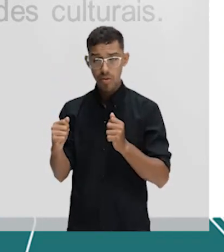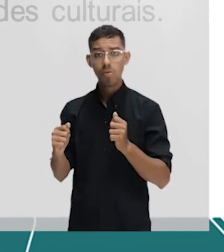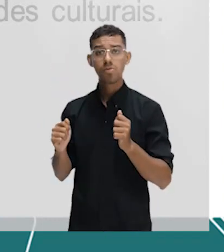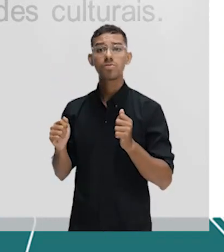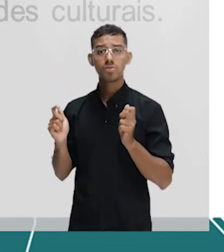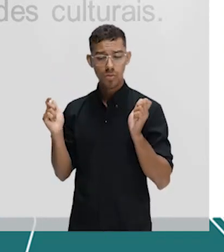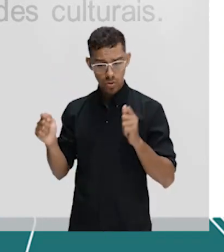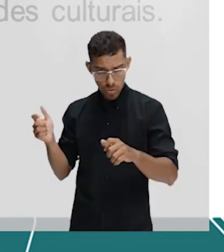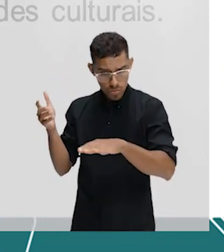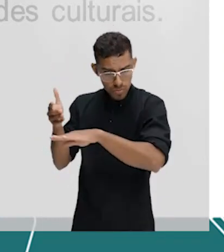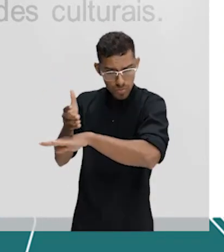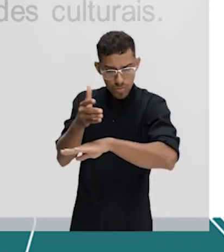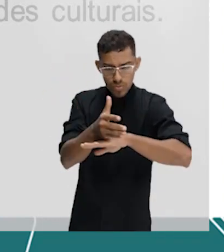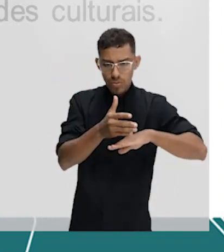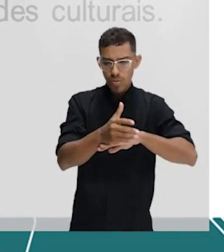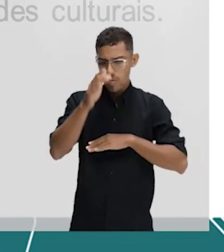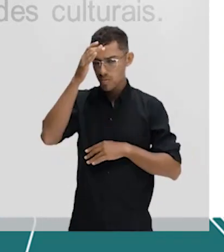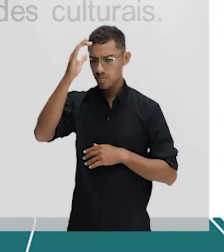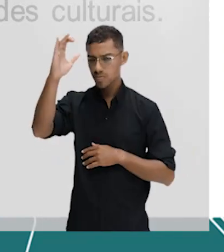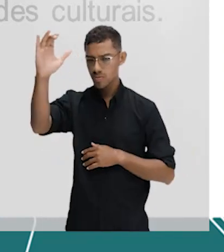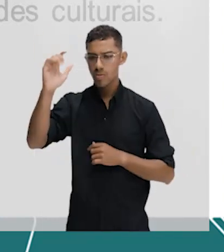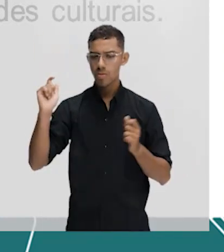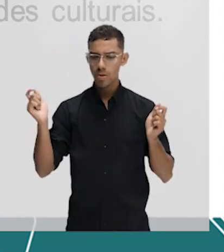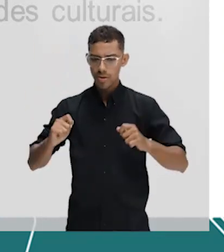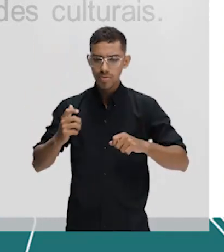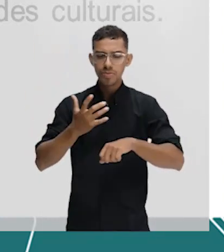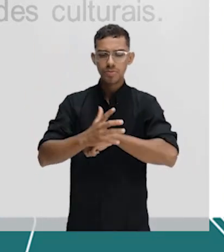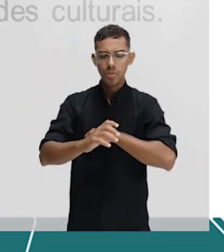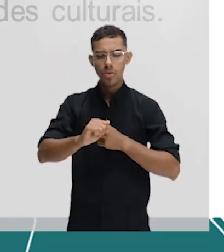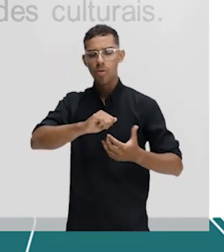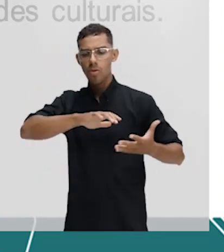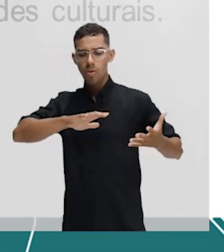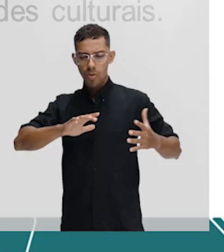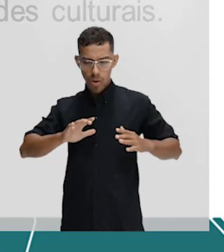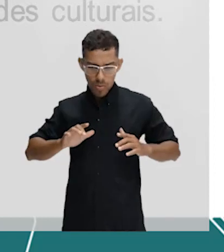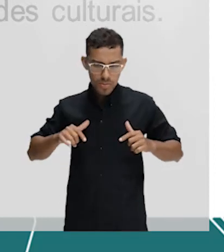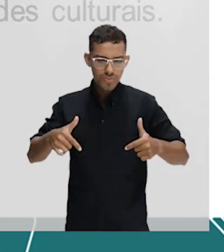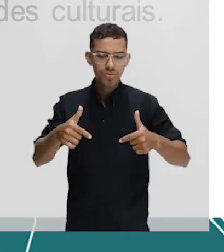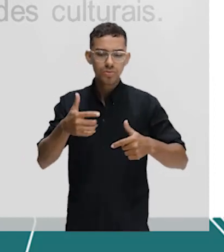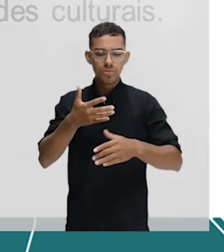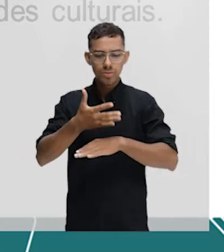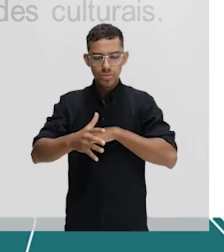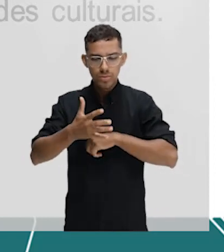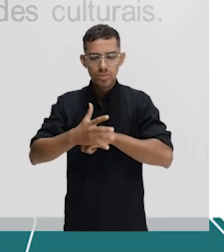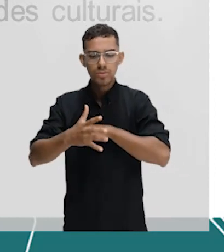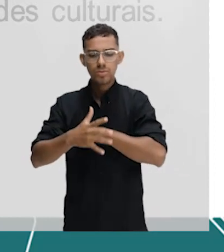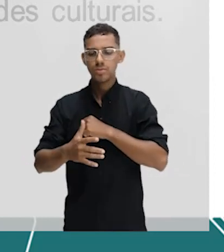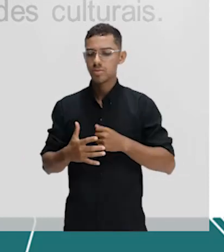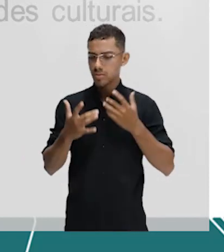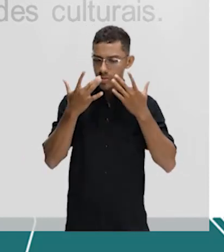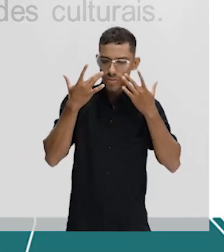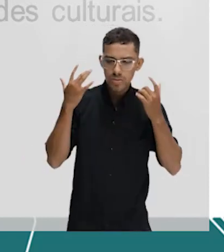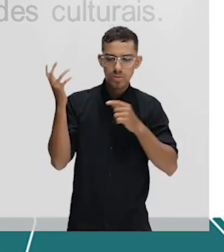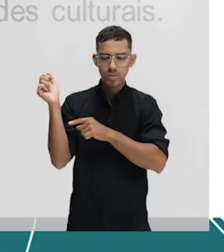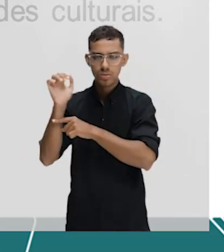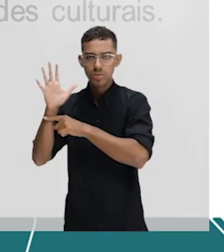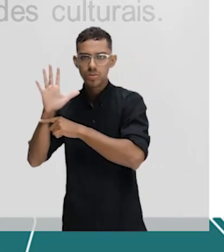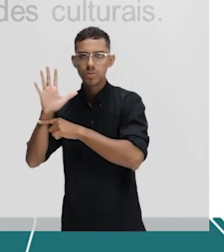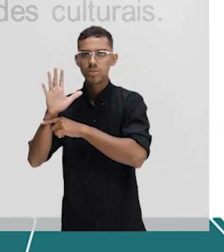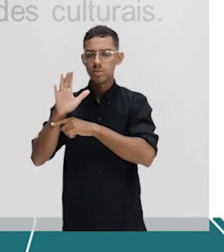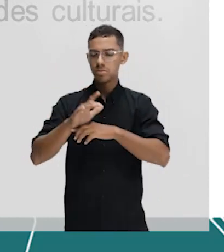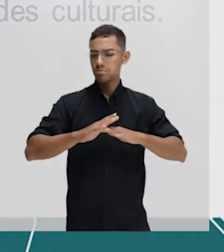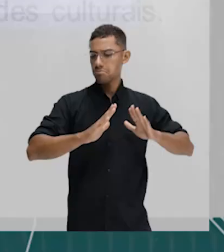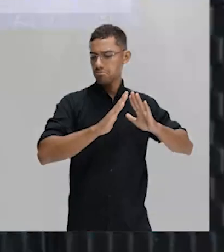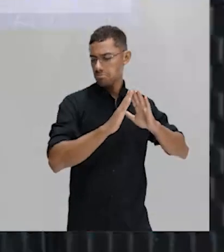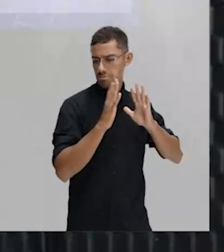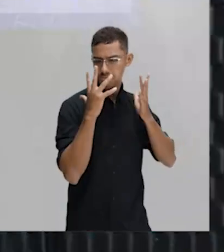à cultura com a realização de atividades que você possa participar, como teatros, cinemas, museus, praças, entre